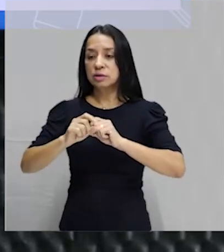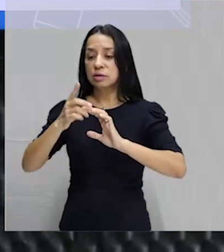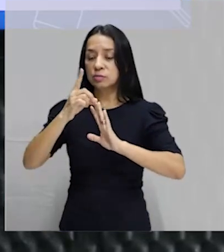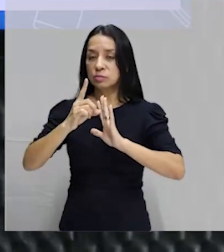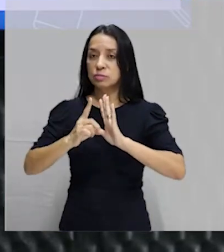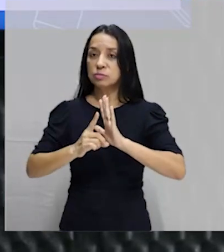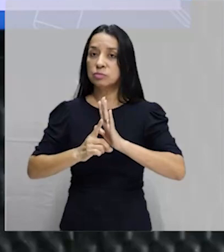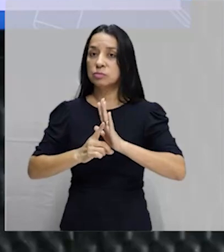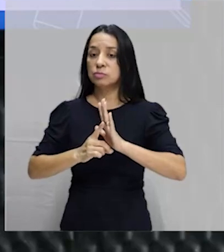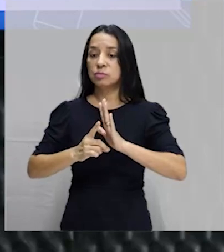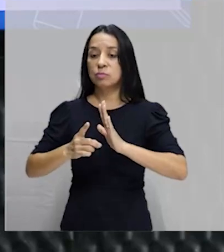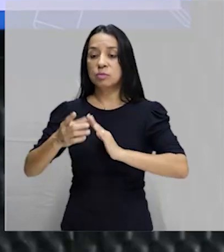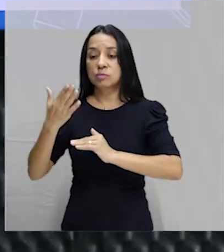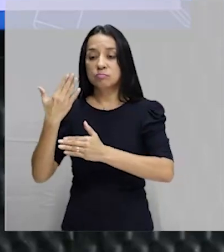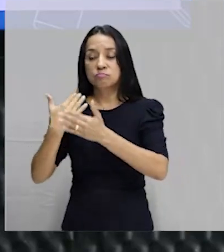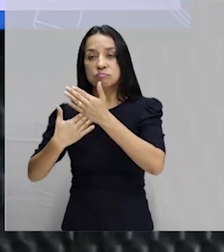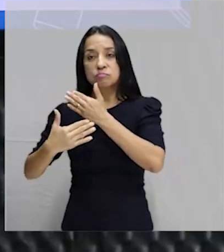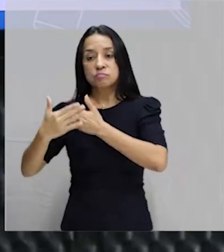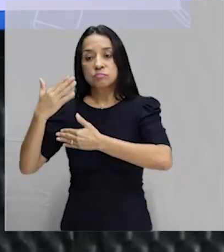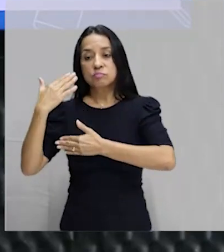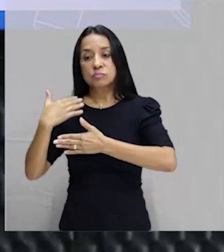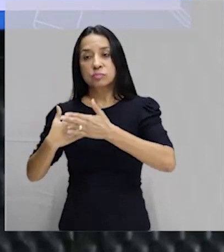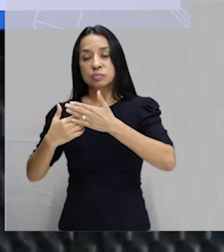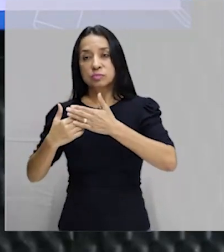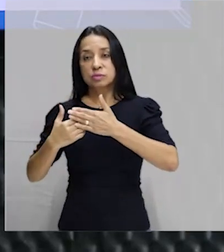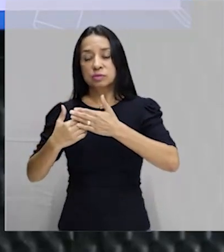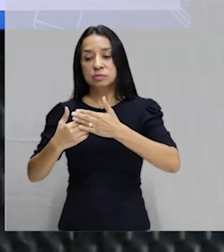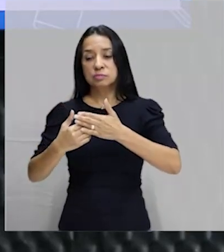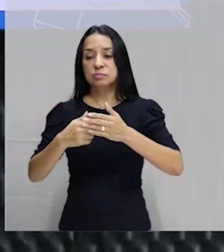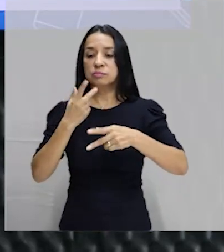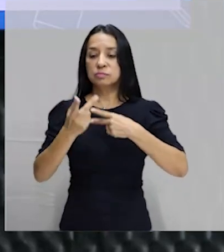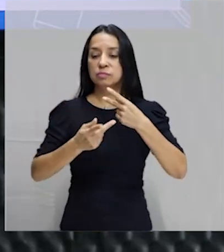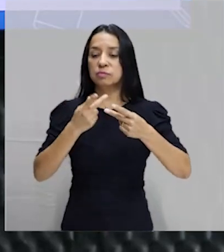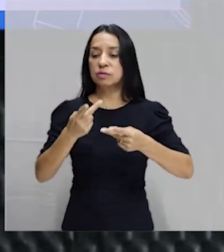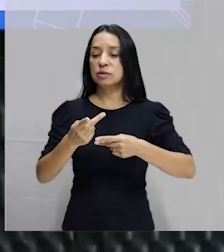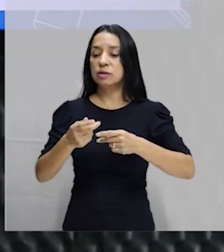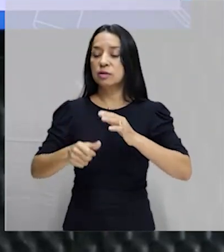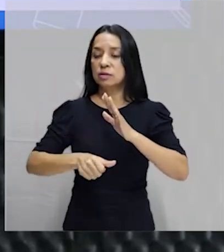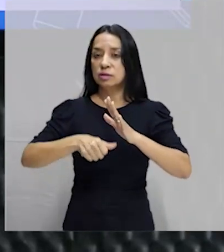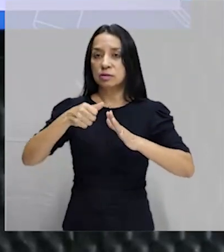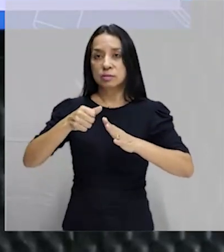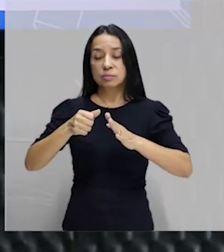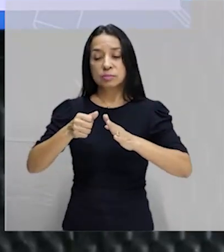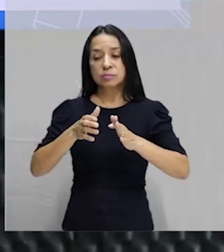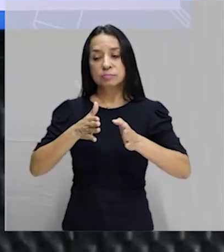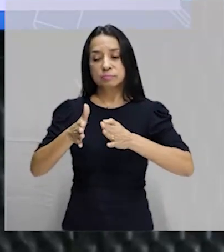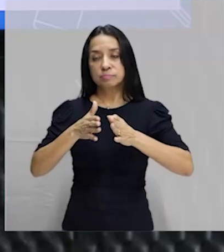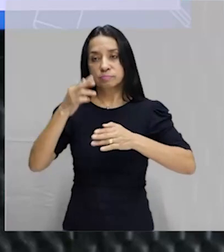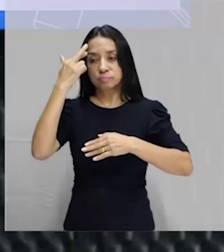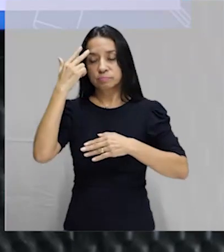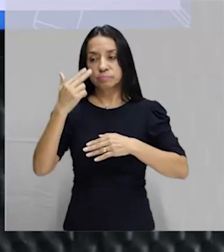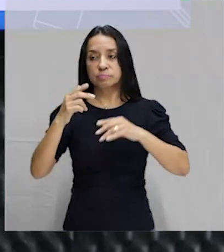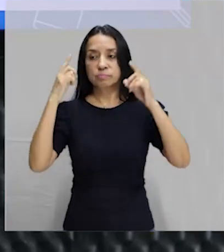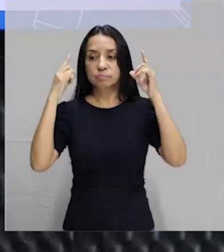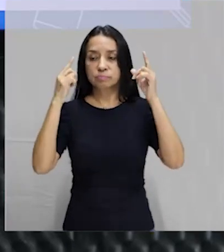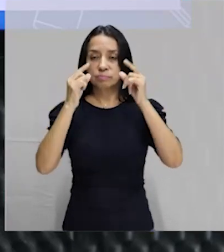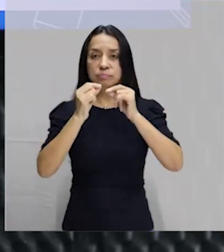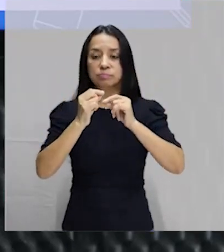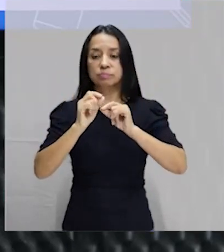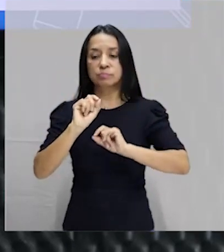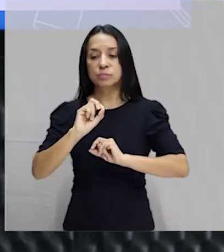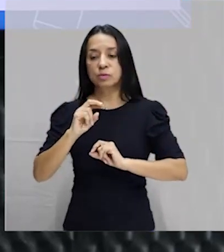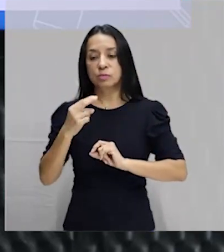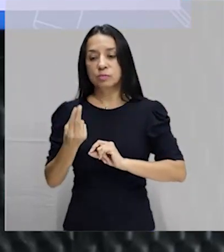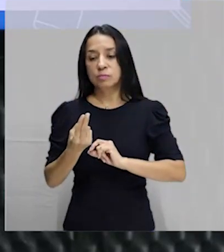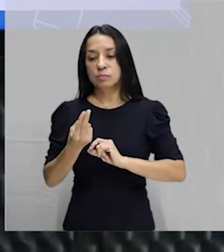documentos arqueológicos que vão nos falar dessa primeira fase da história da Grécia, ou